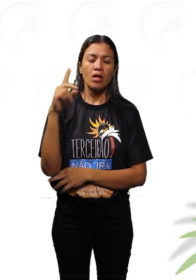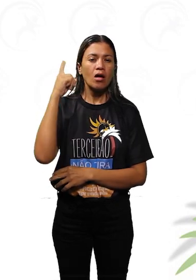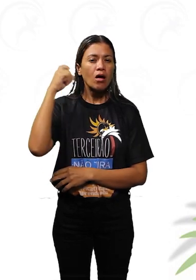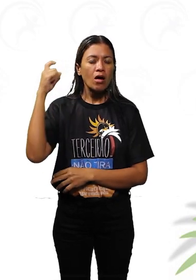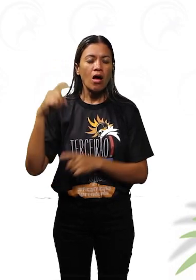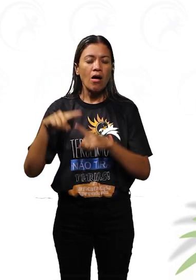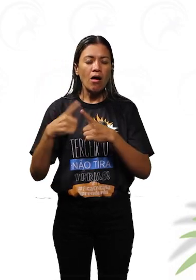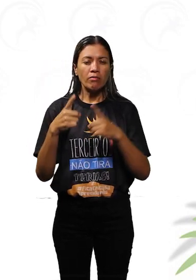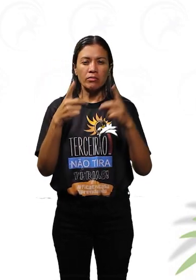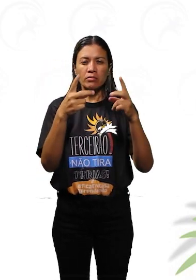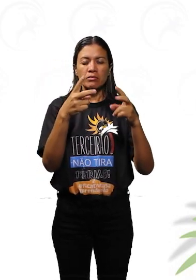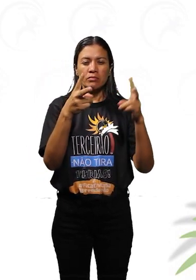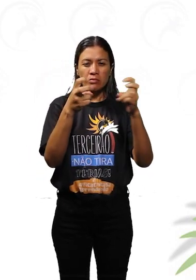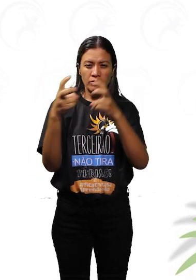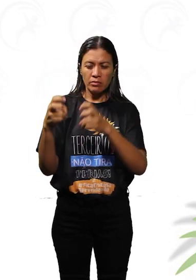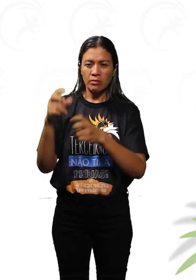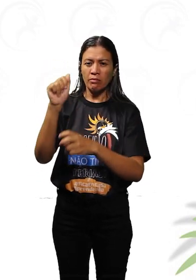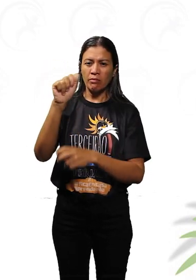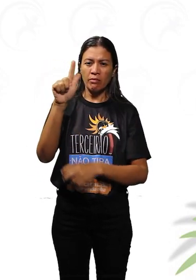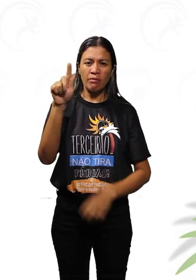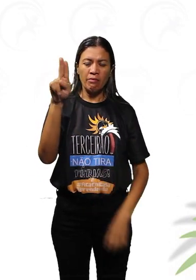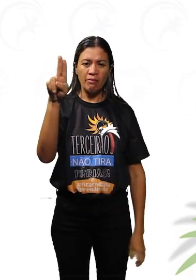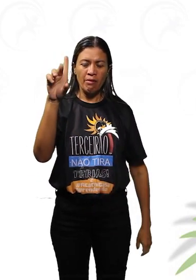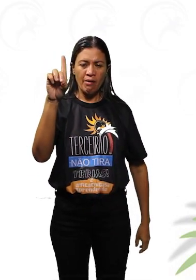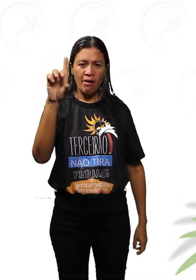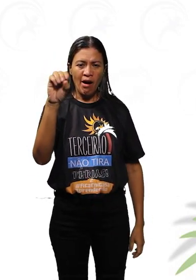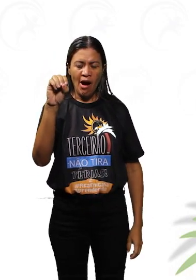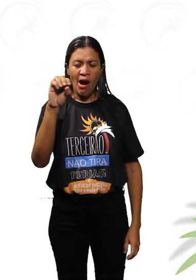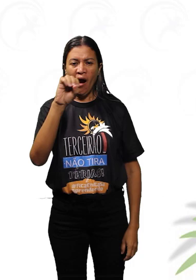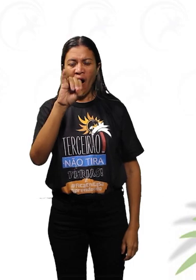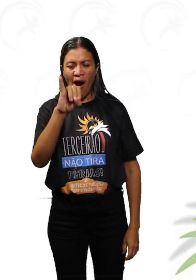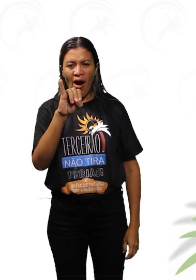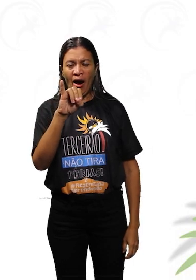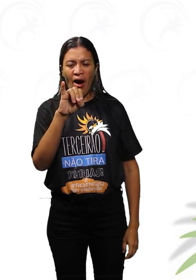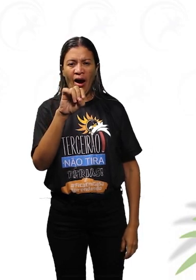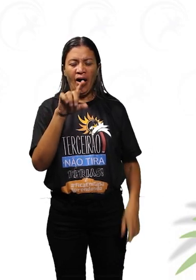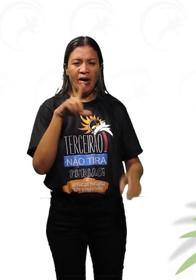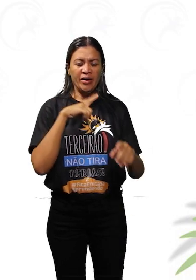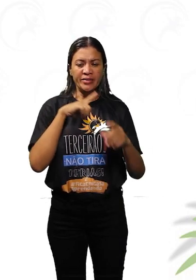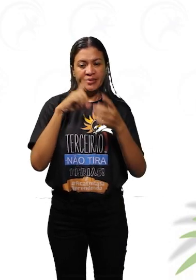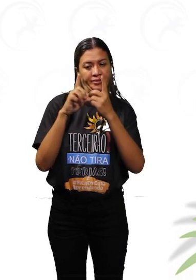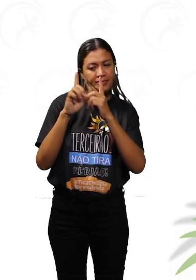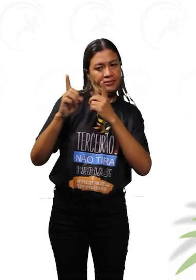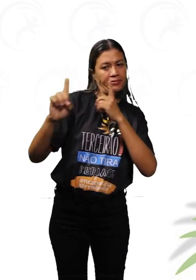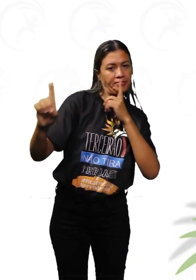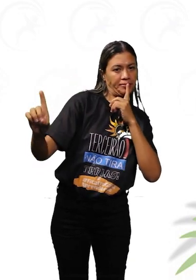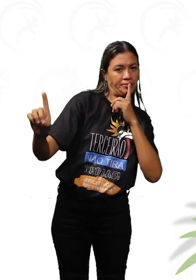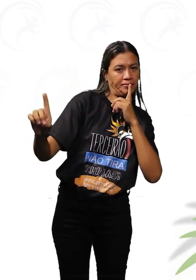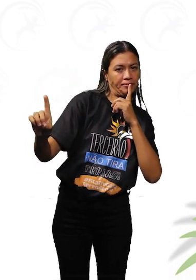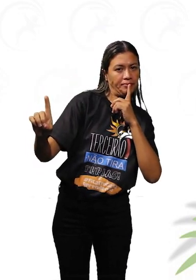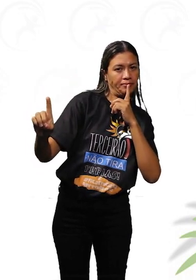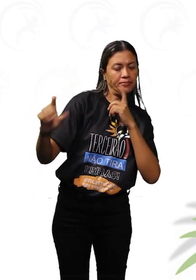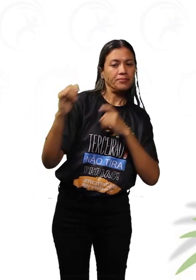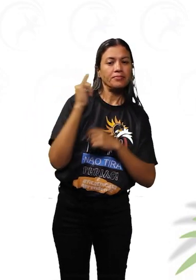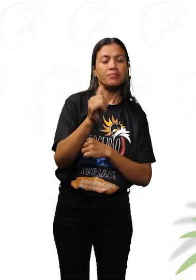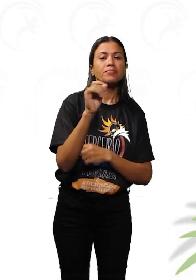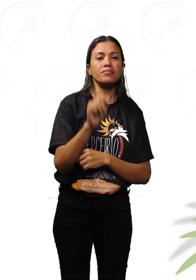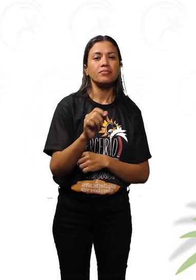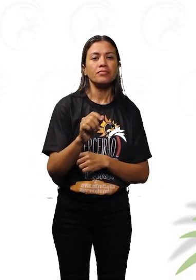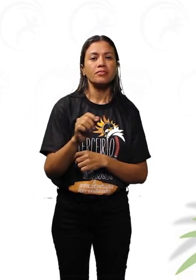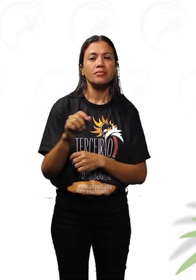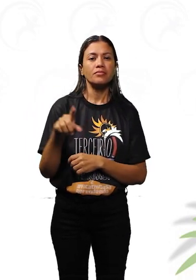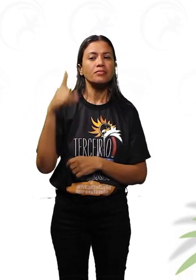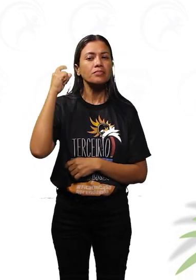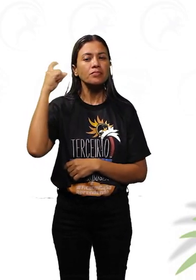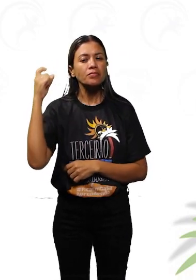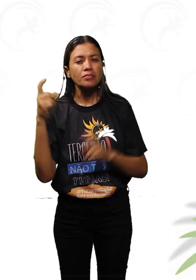agudo. Se por acaso tiver um movimento relativo entre eles de afastamento, então eu digo que a frequência